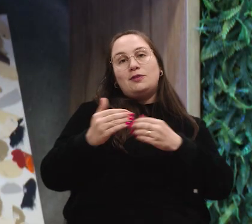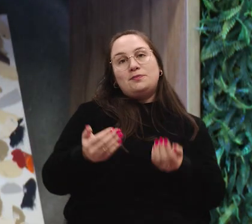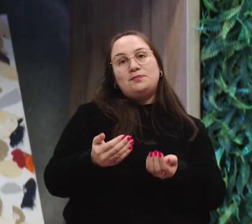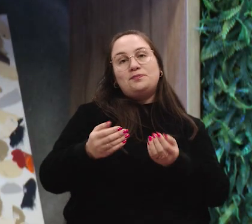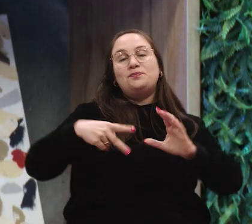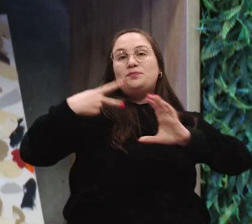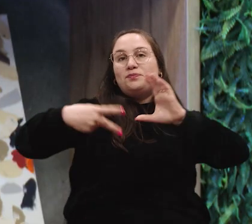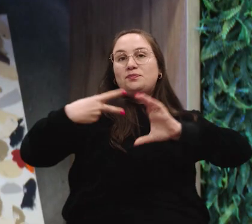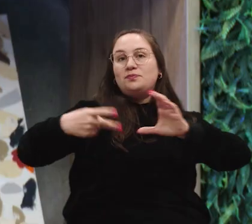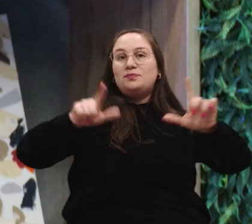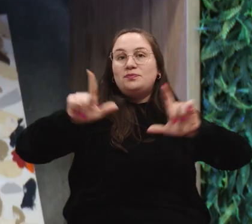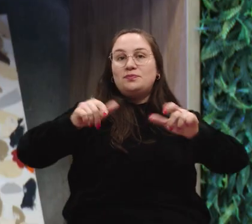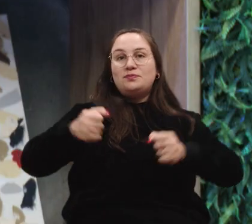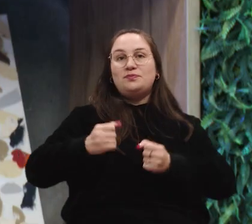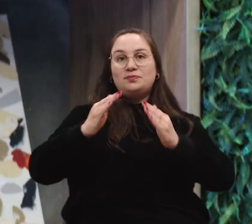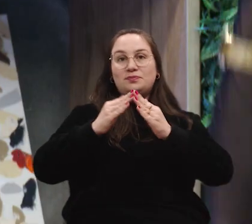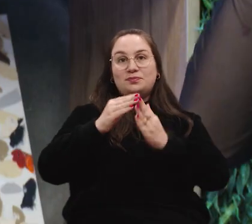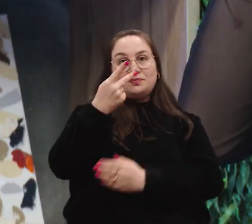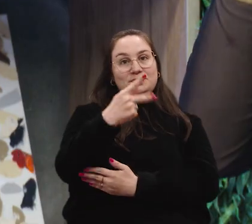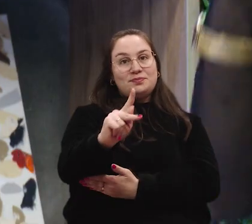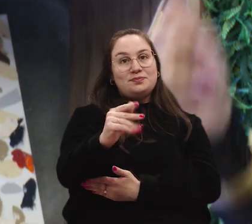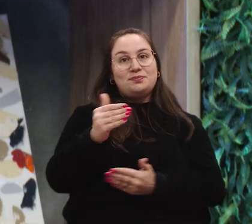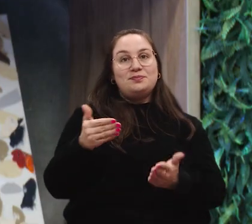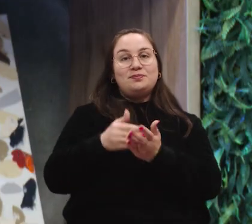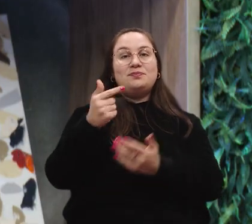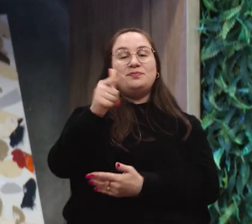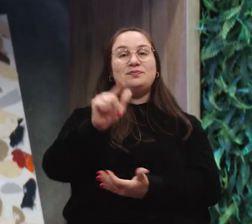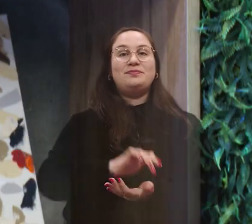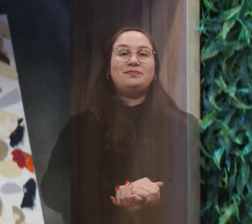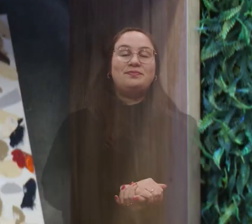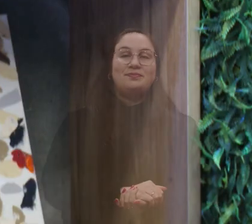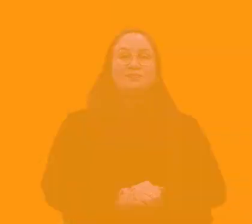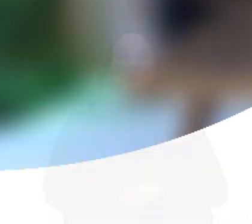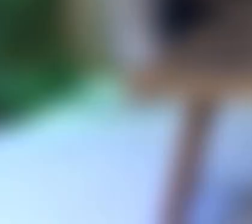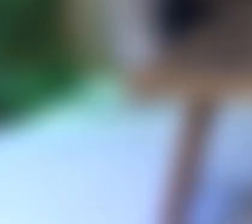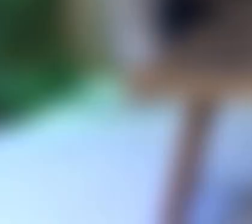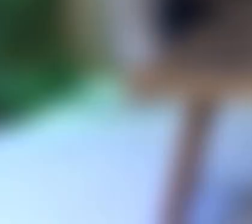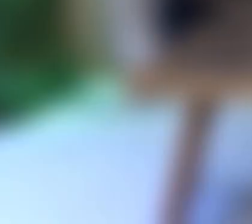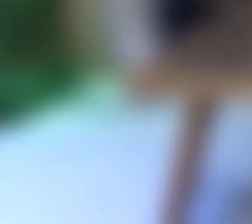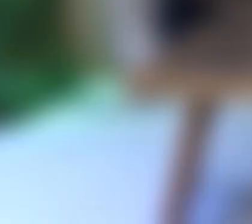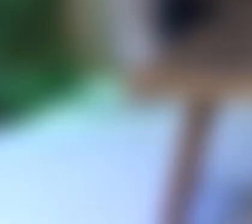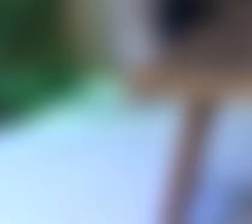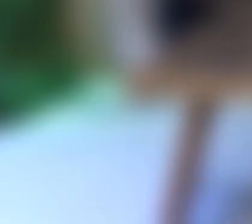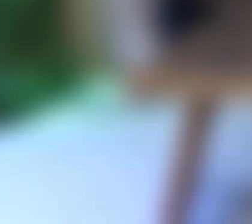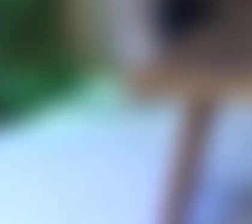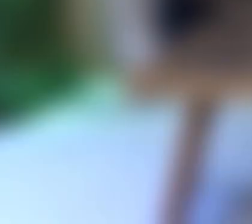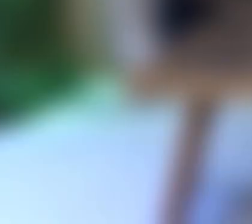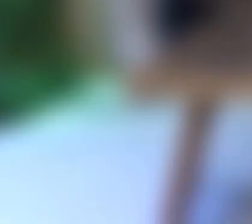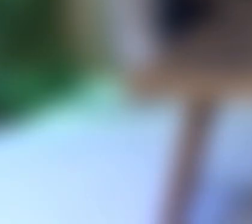Gente, TV Câmara de Caxias do Sul, a casa é sua. Até mais.